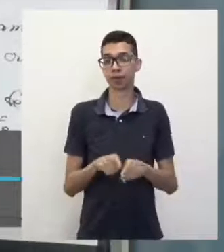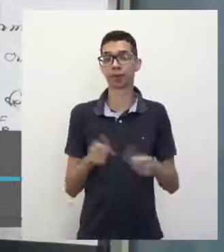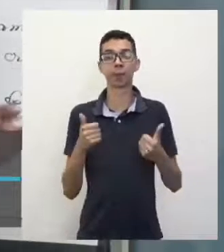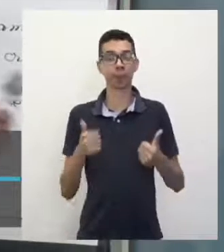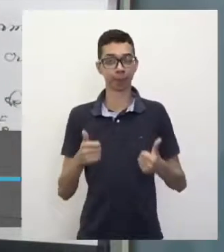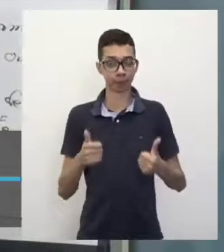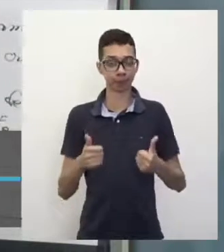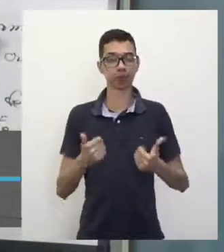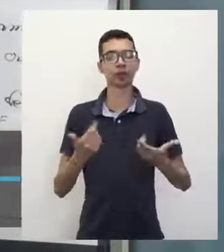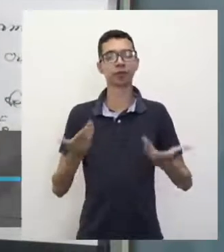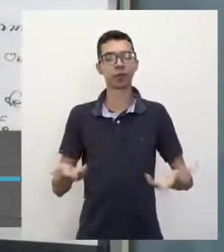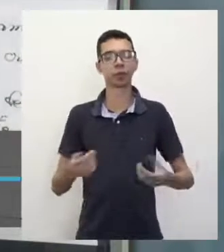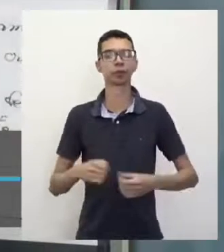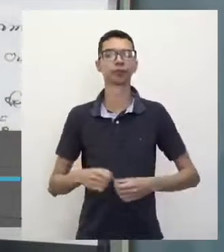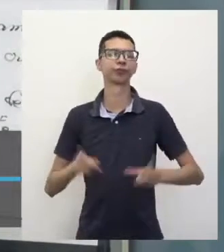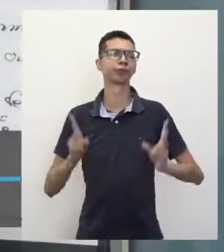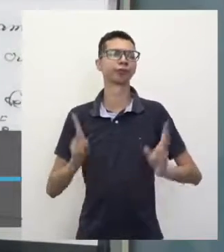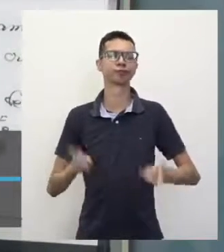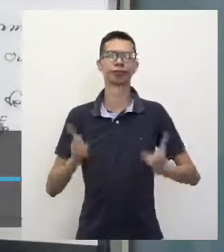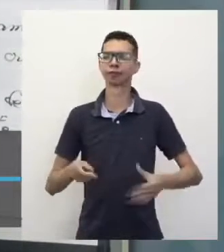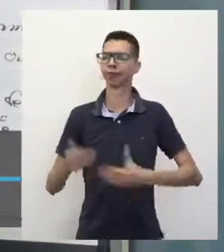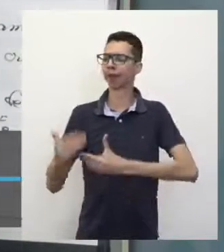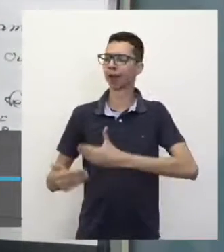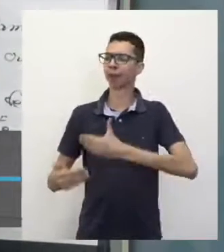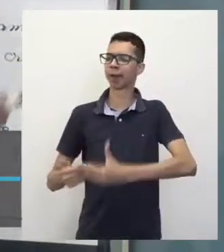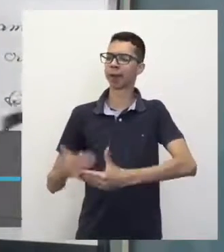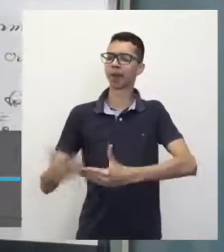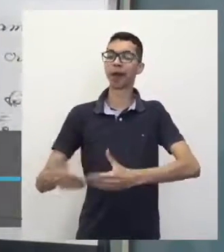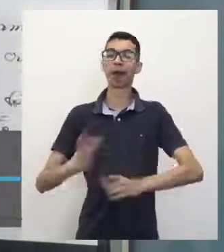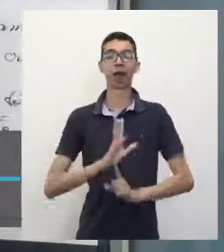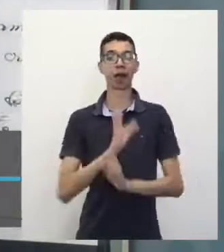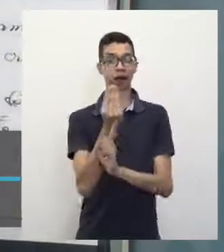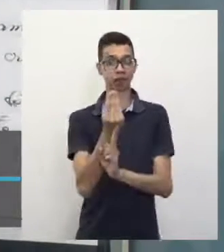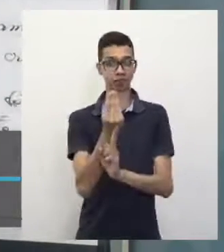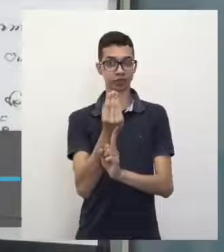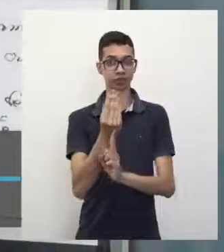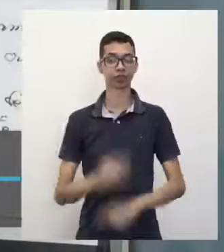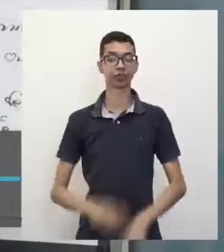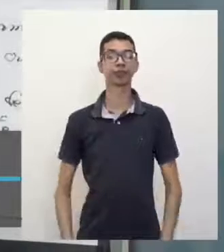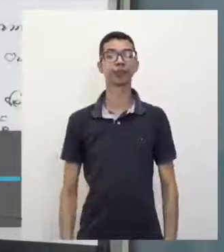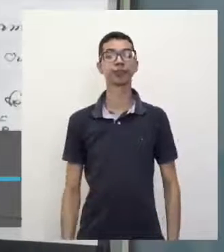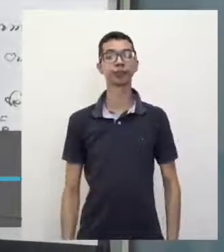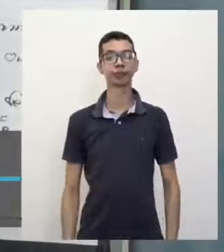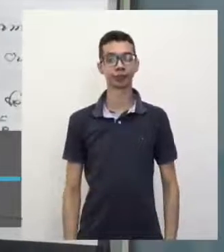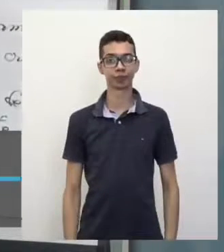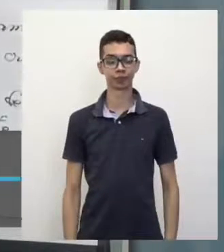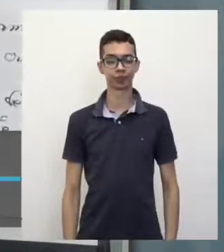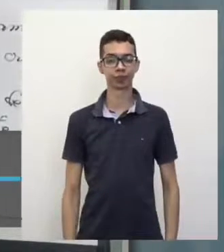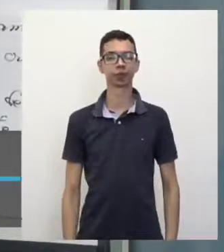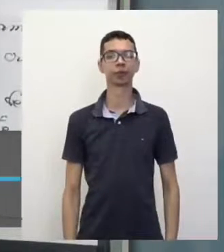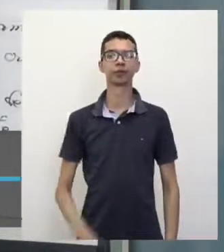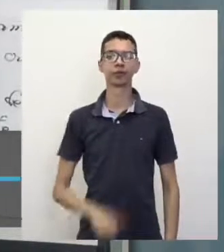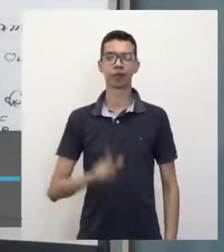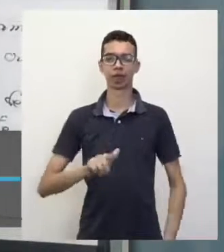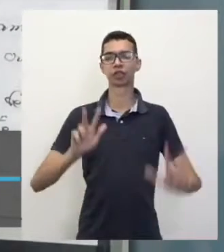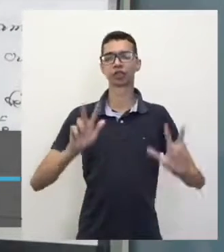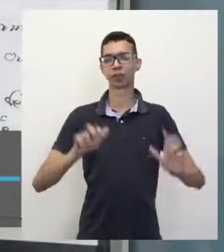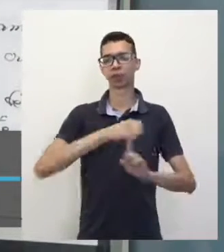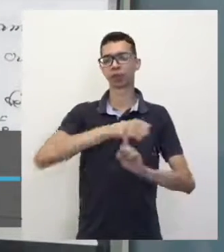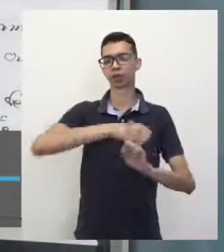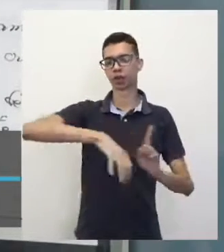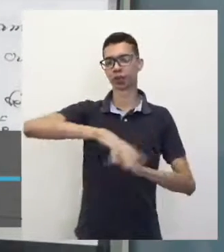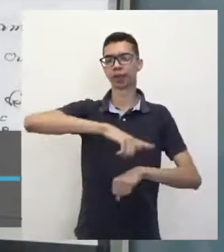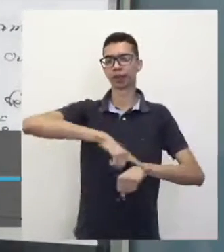nesse eterno processo, né, da arte sendo um recorte, né, da sociedade em determinada época, em